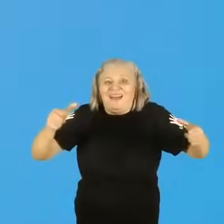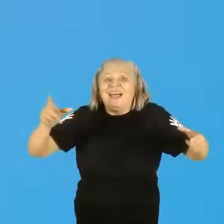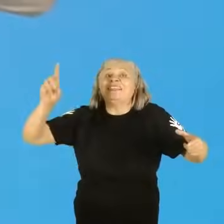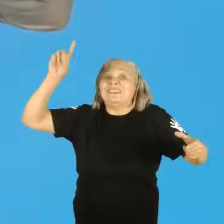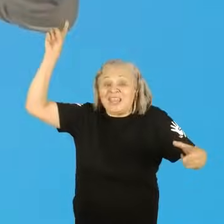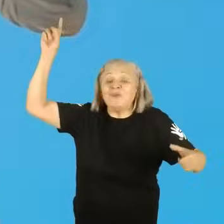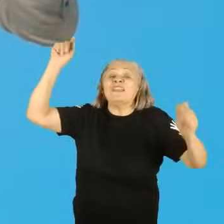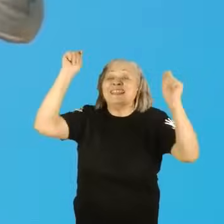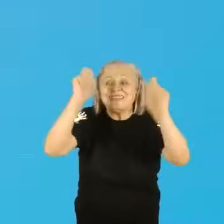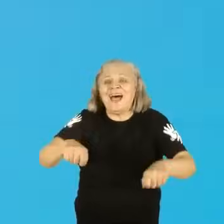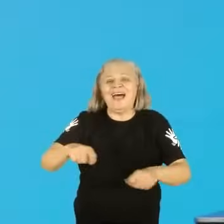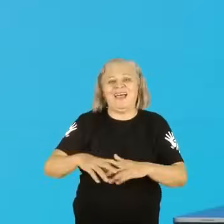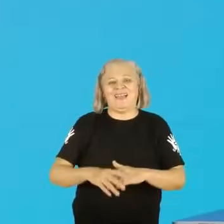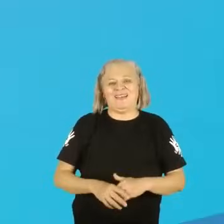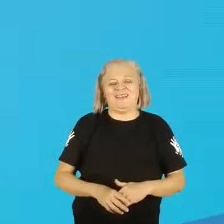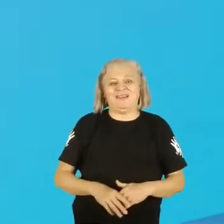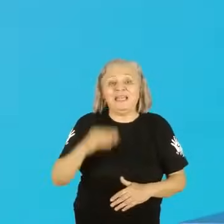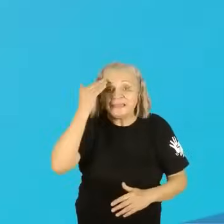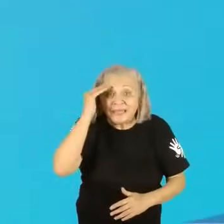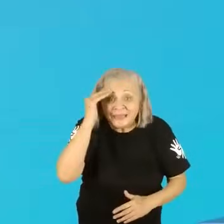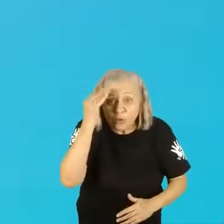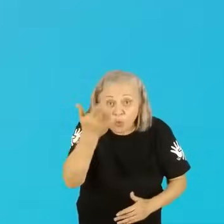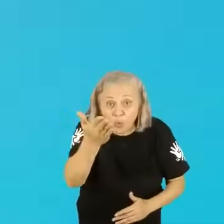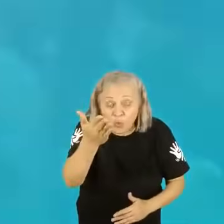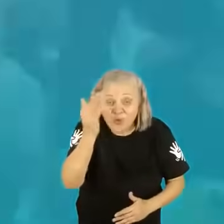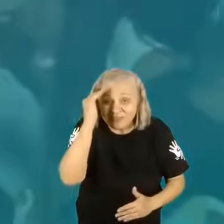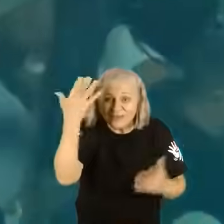Está dando para entender ou não?